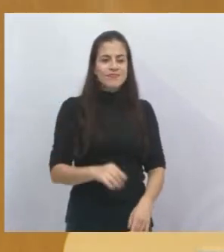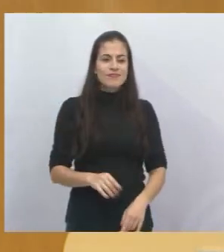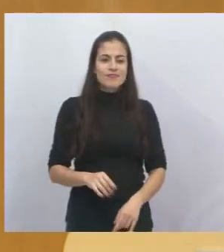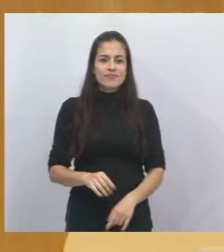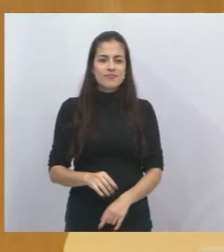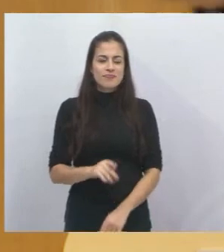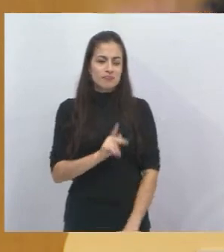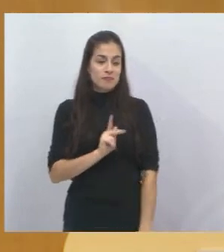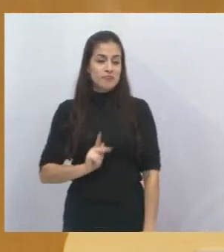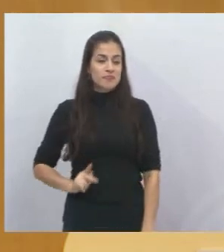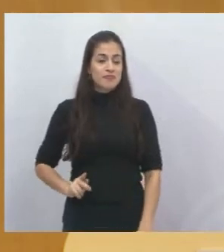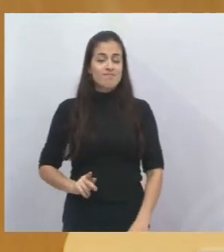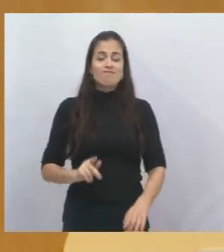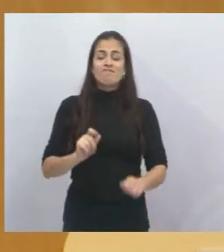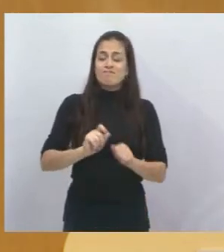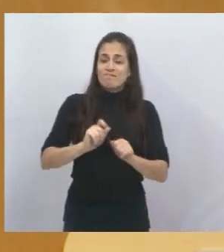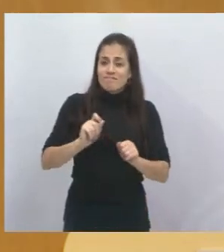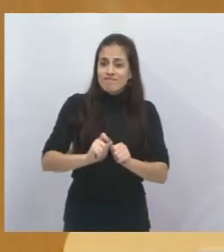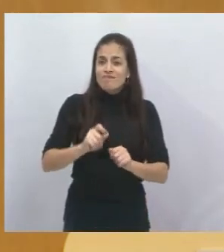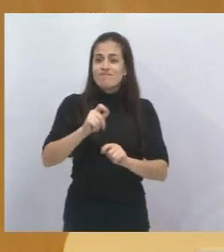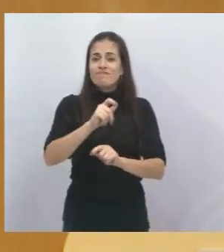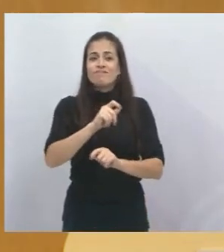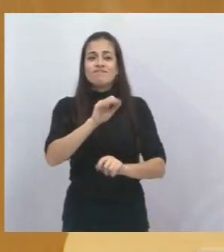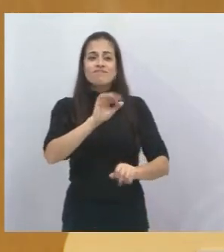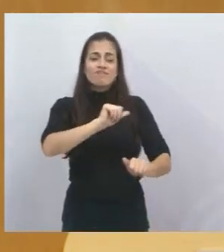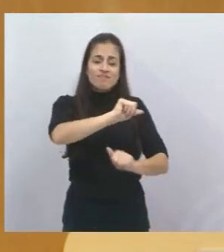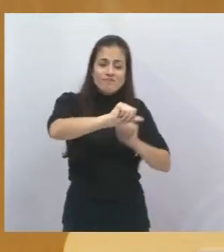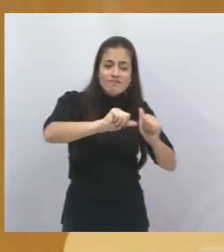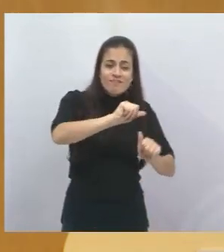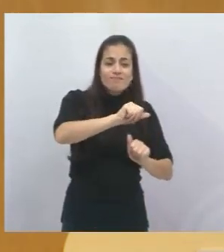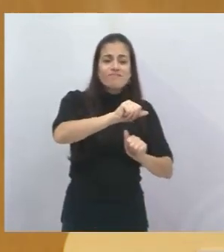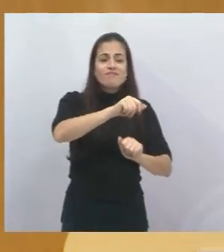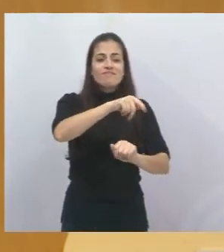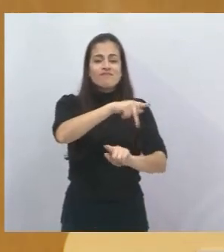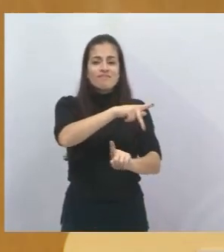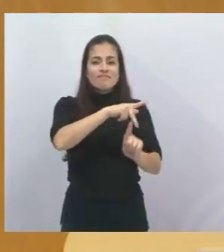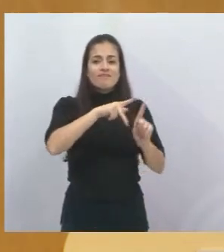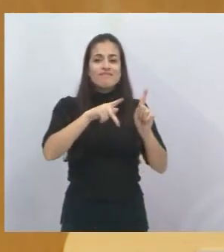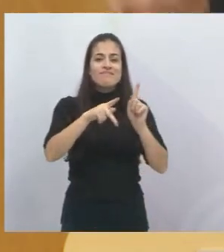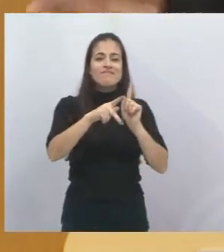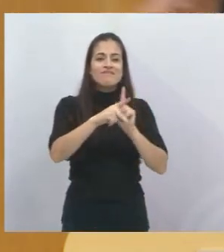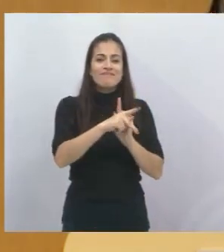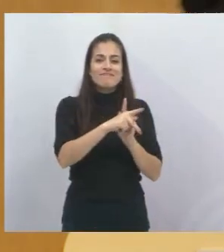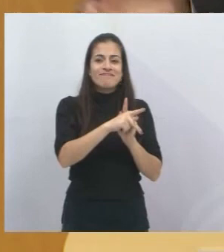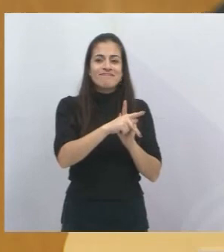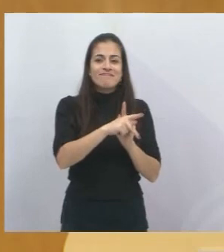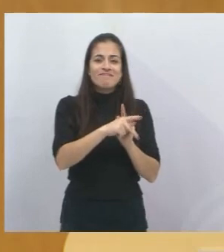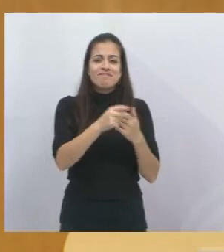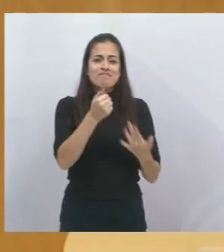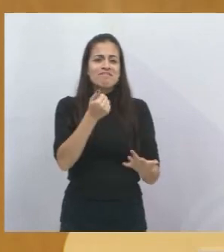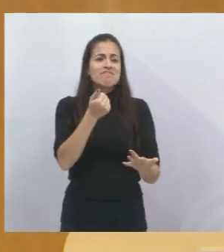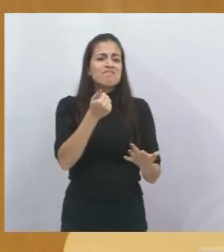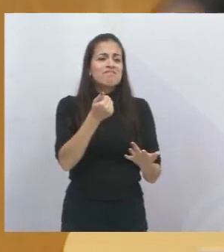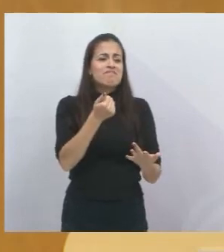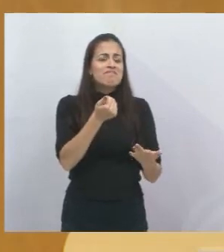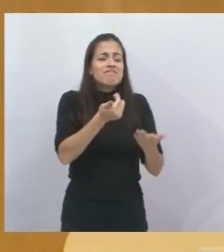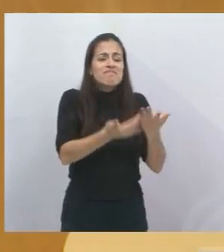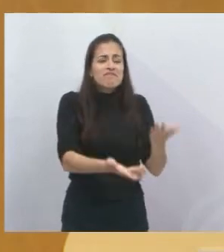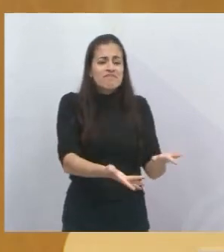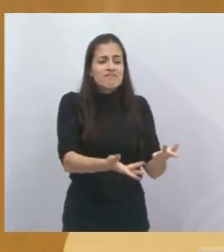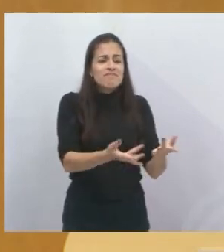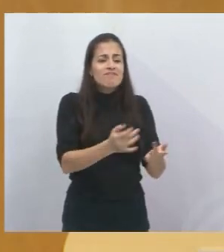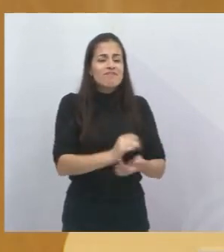fazer a reforma tal da Previdência, que vai prejudicar o servidor